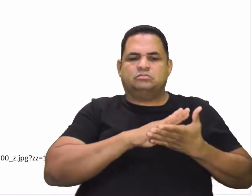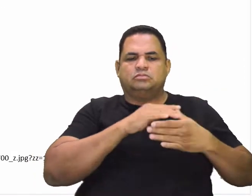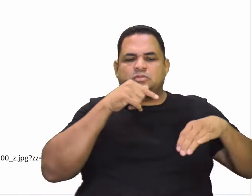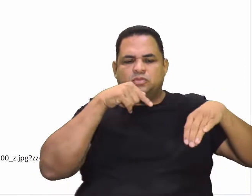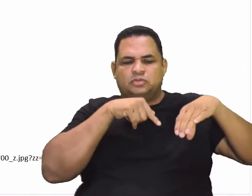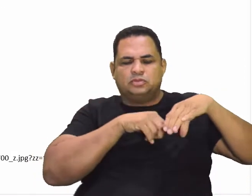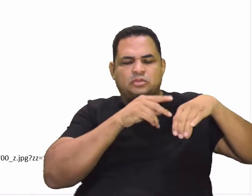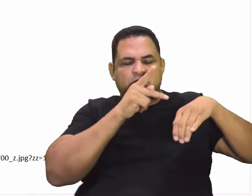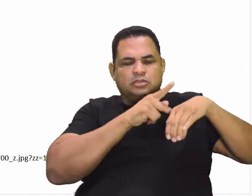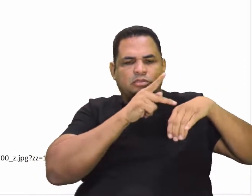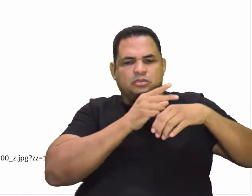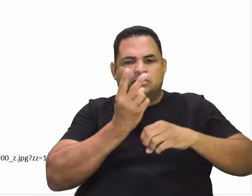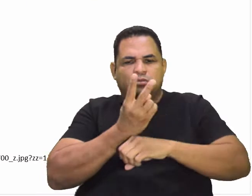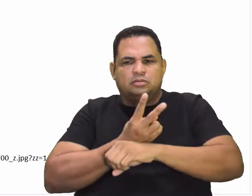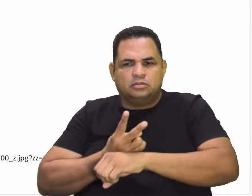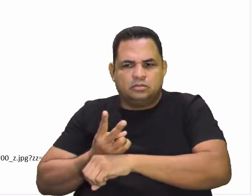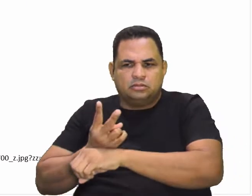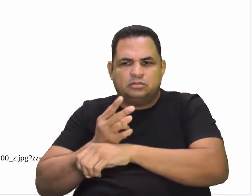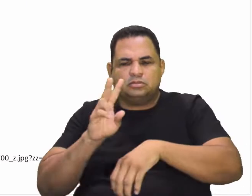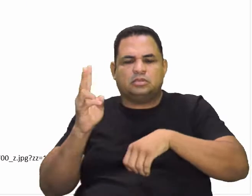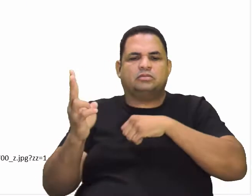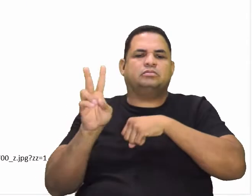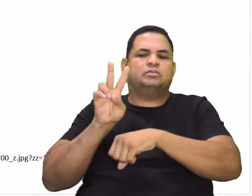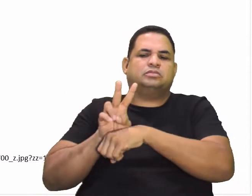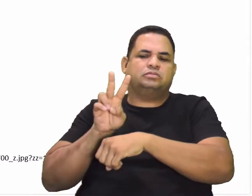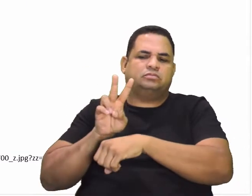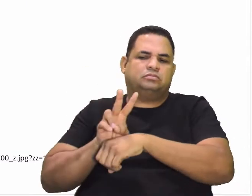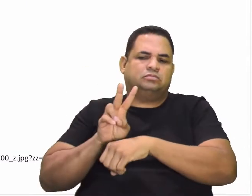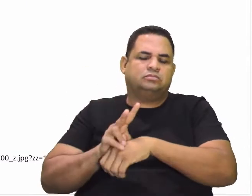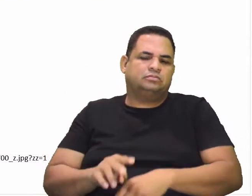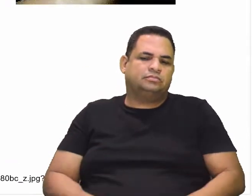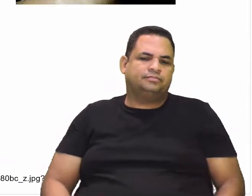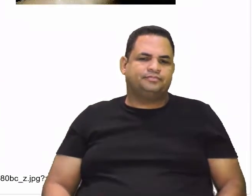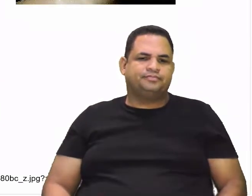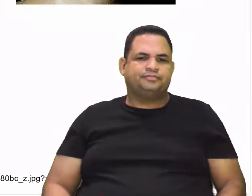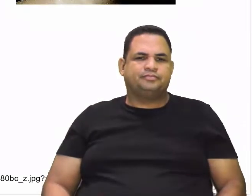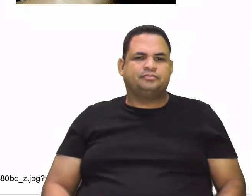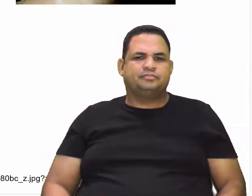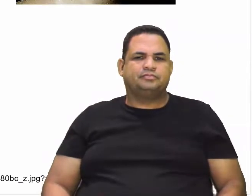cavernas, ele já buscavam proteção.